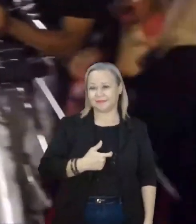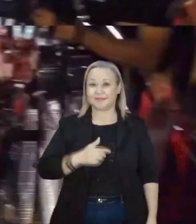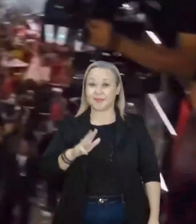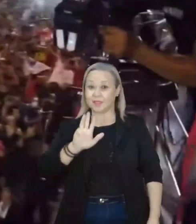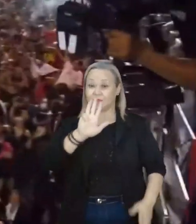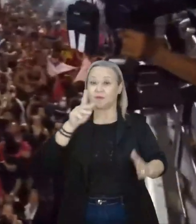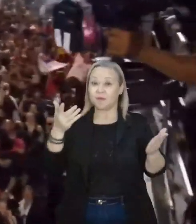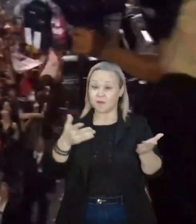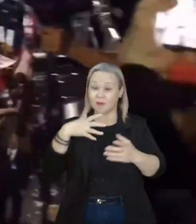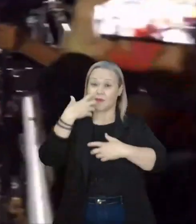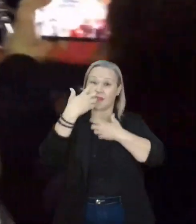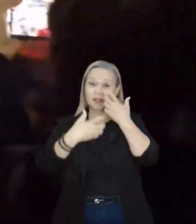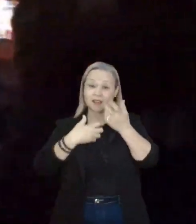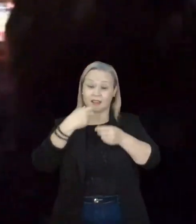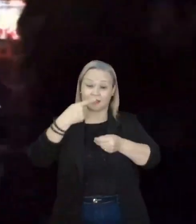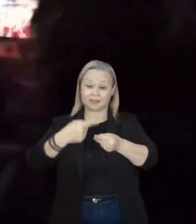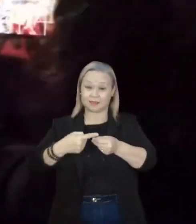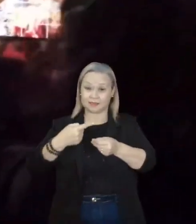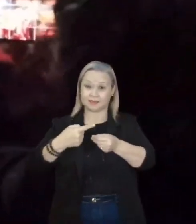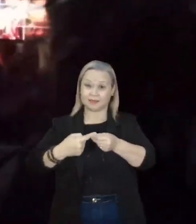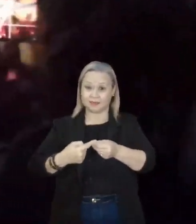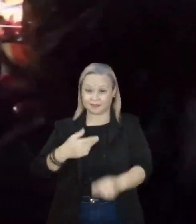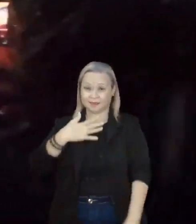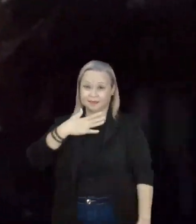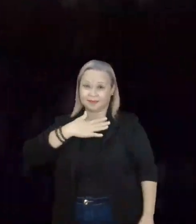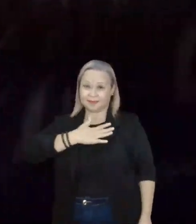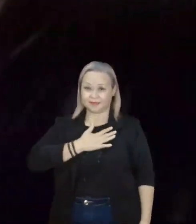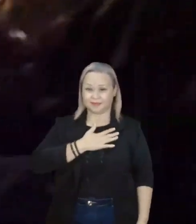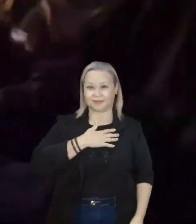hoje o canto dessa cidade é fé.